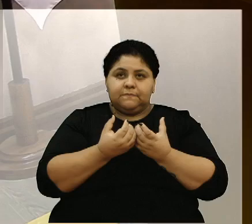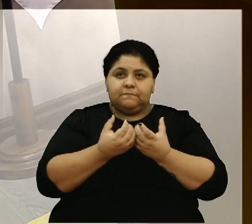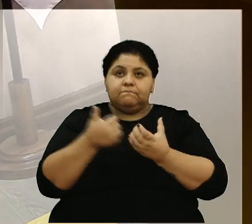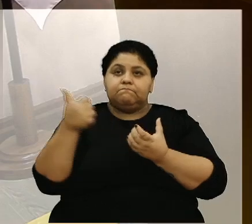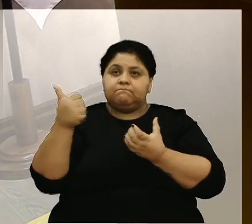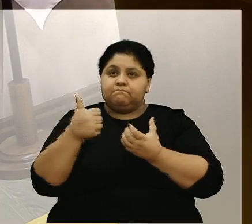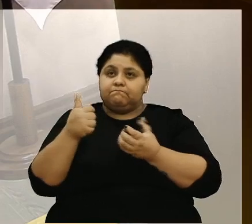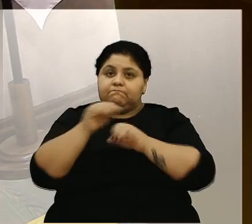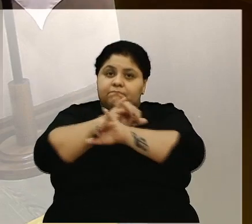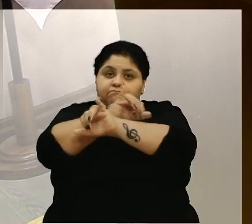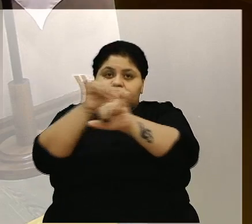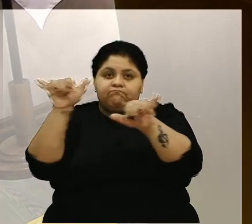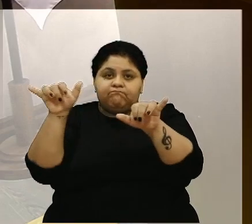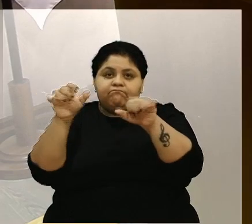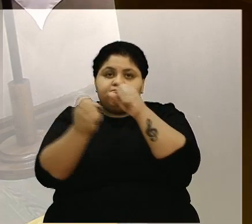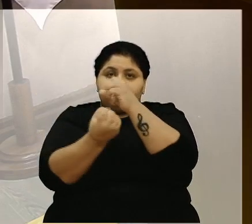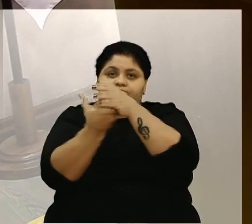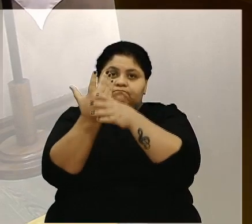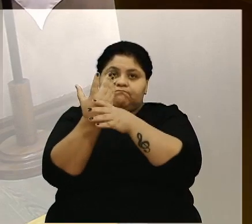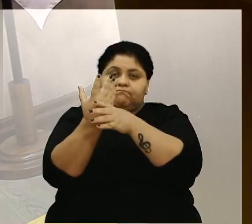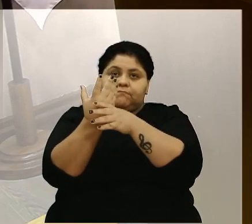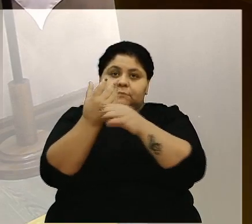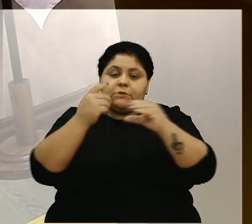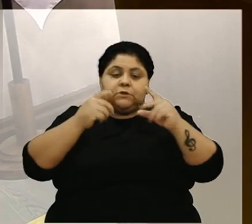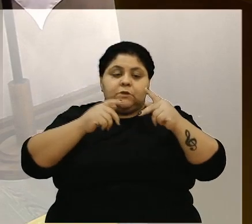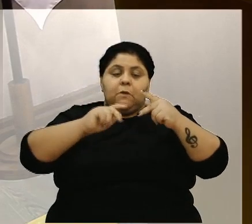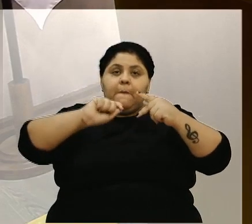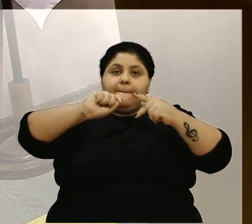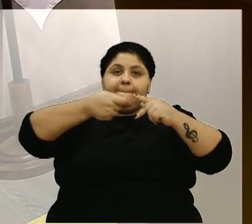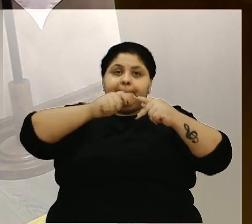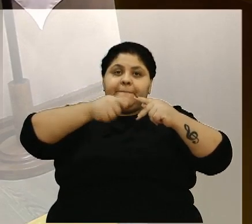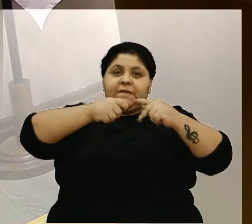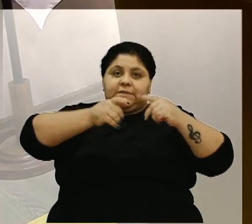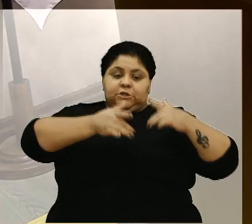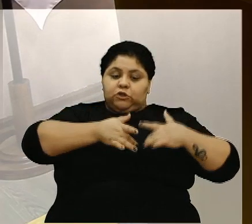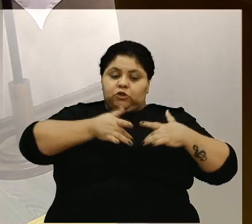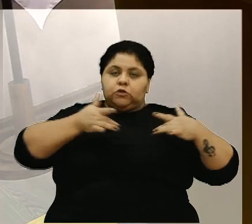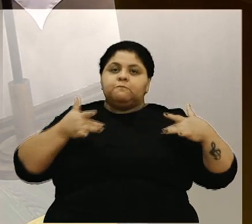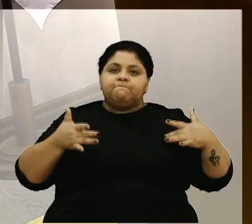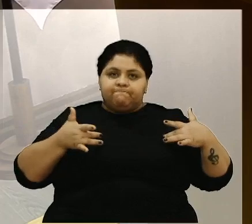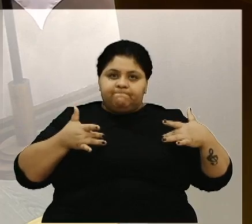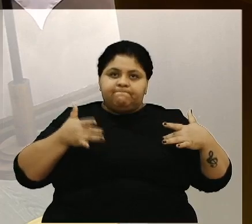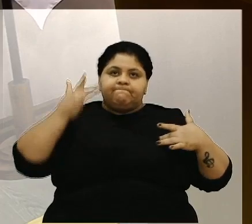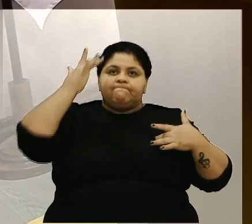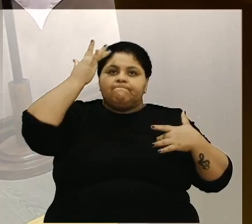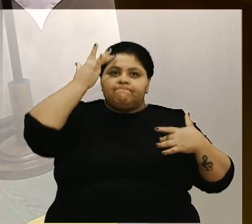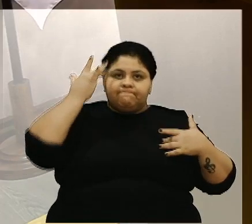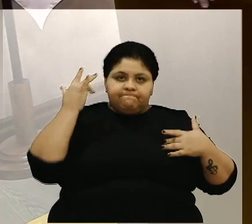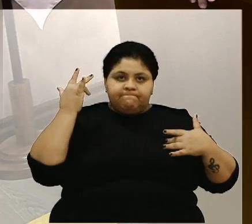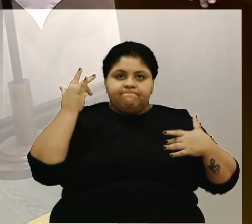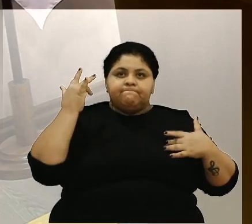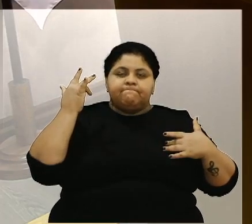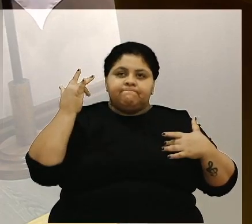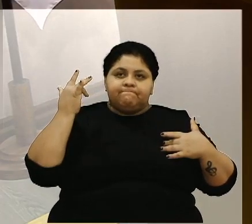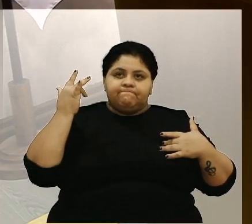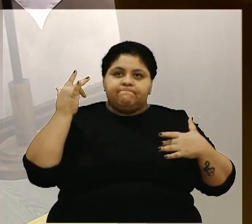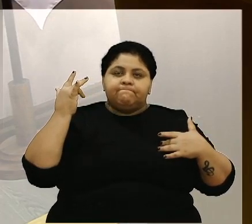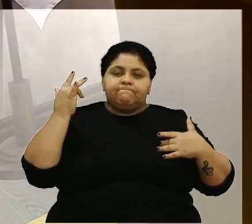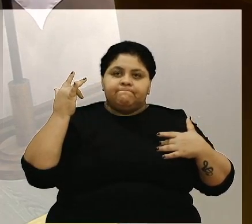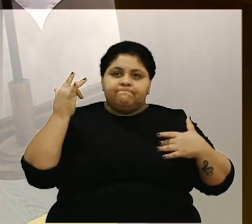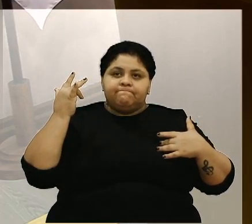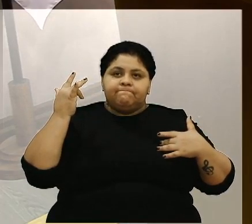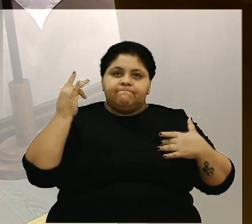mão anunciar aqui que foi criado um Pix Solidário. Um Pix Solidário, amanhã estaremos aqui recebendo